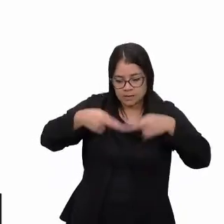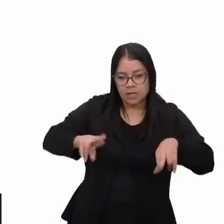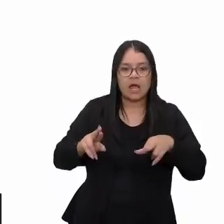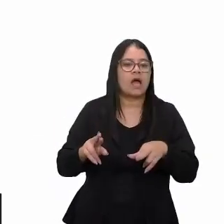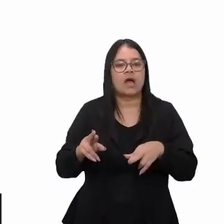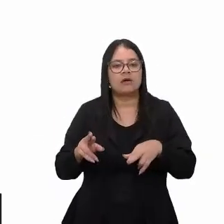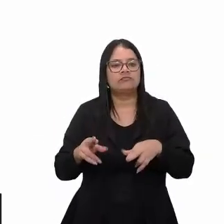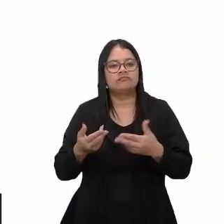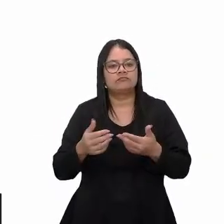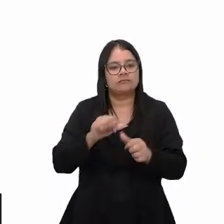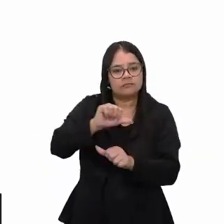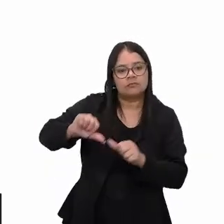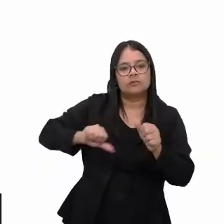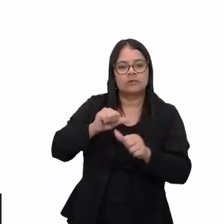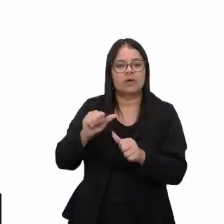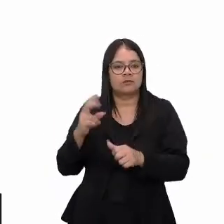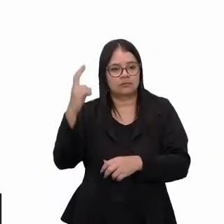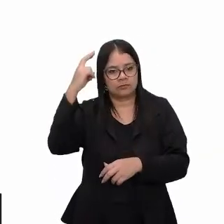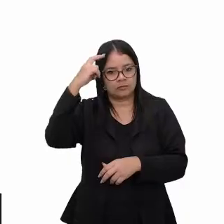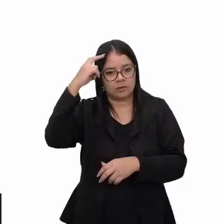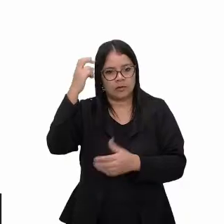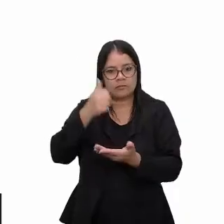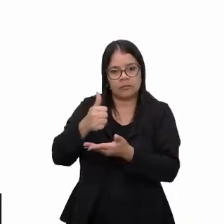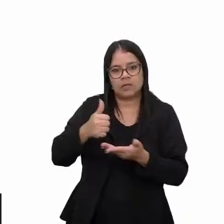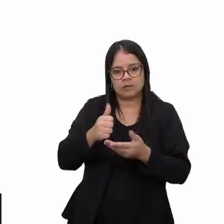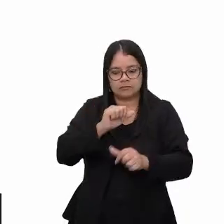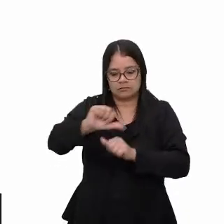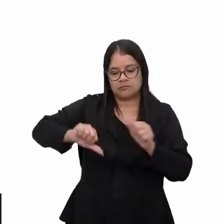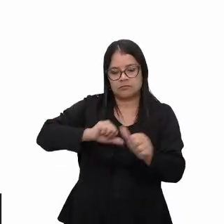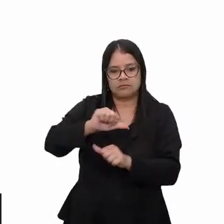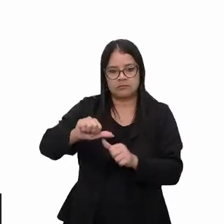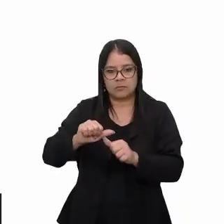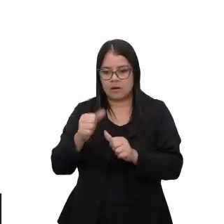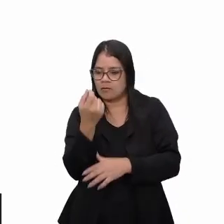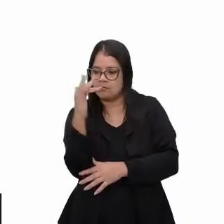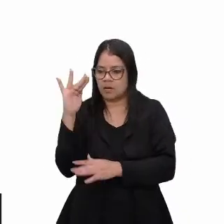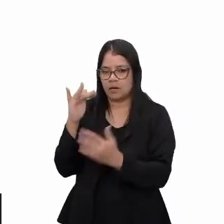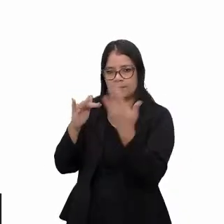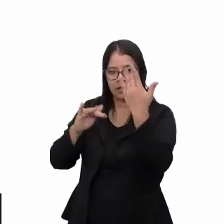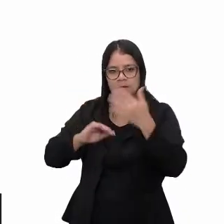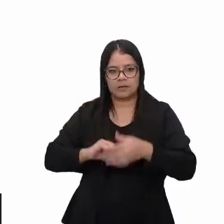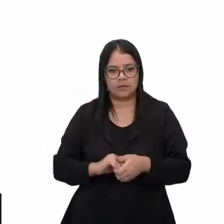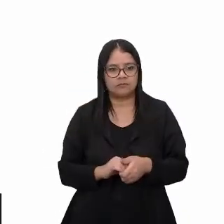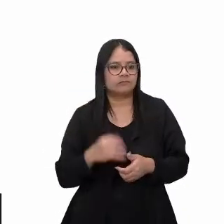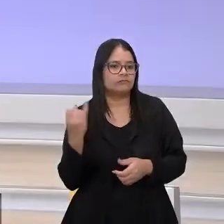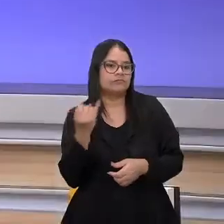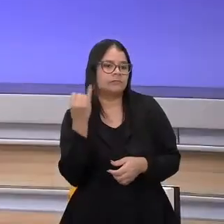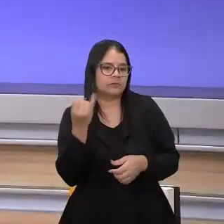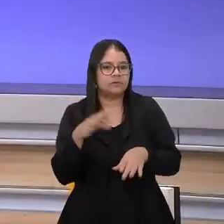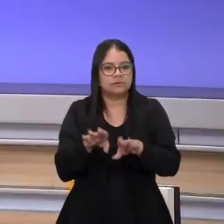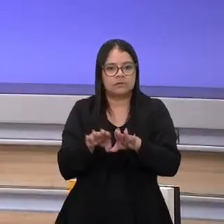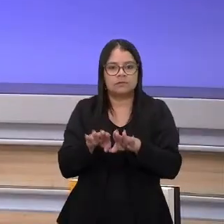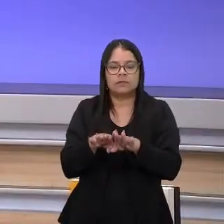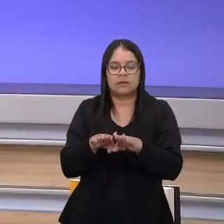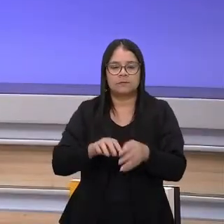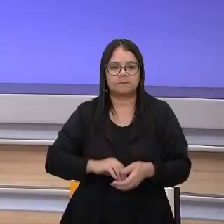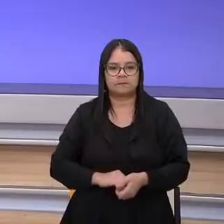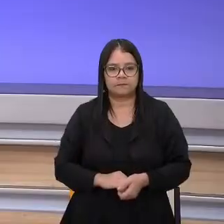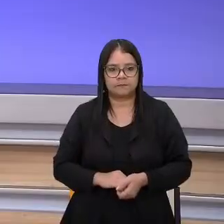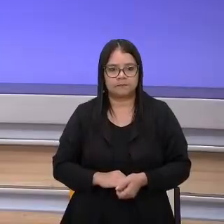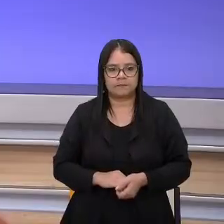a transformação cultural como base para a transformação ambiental. Então, é muito importante isso